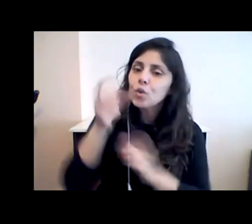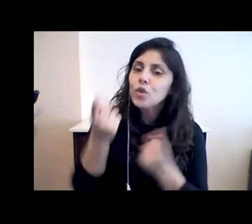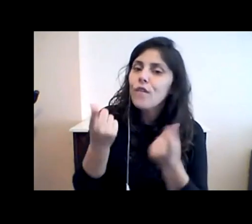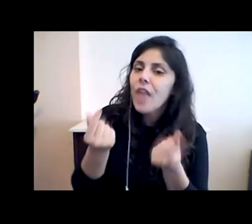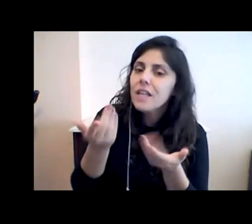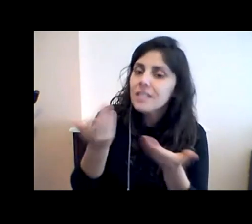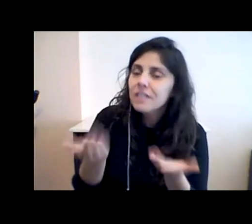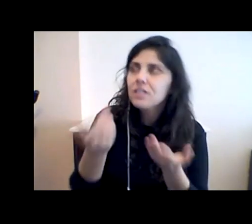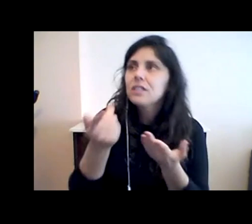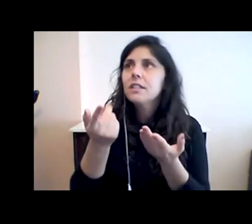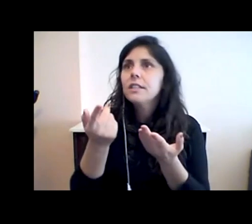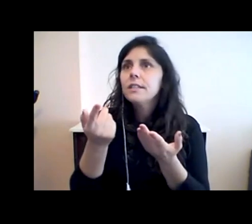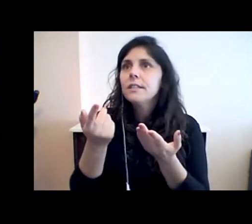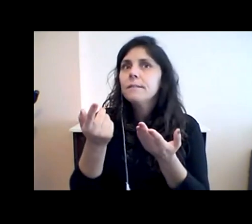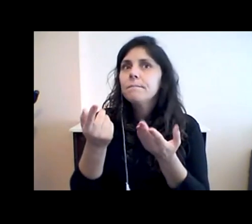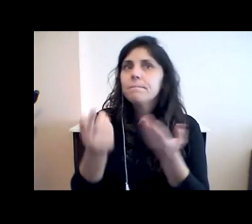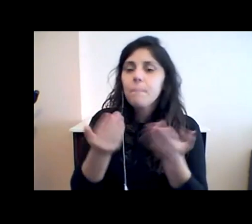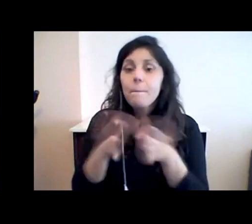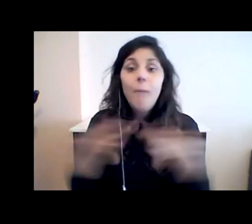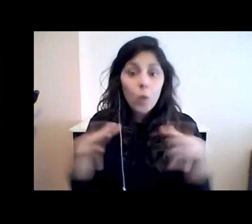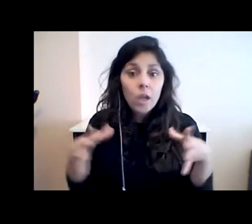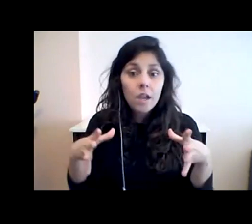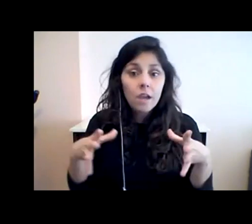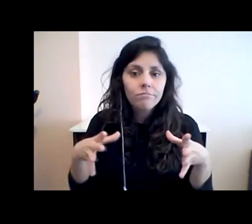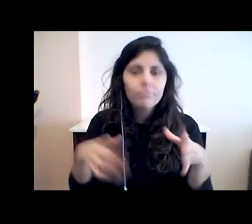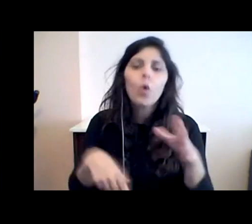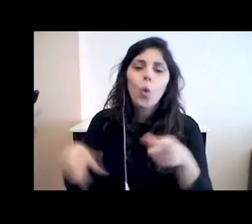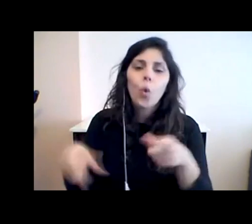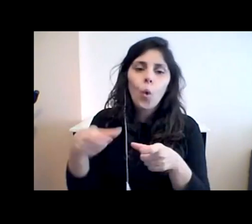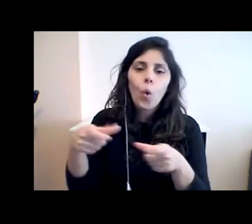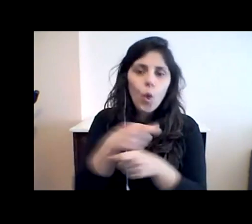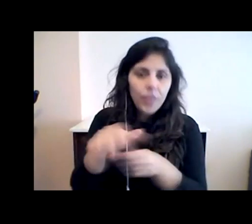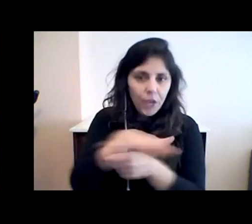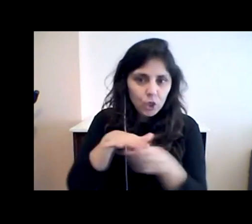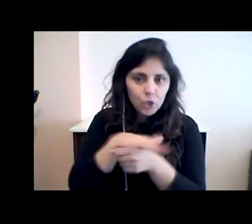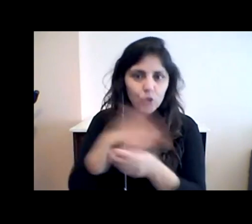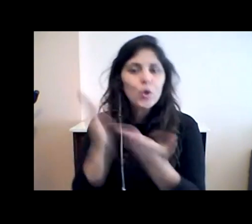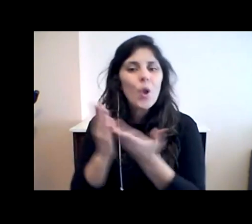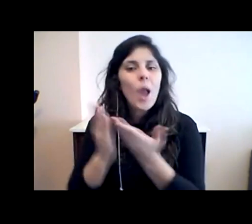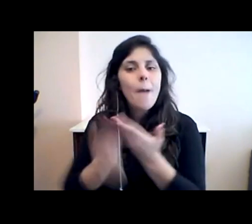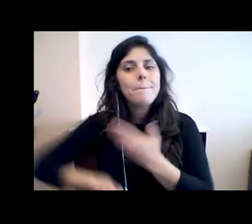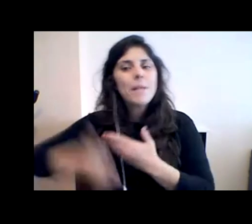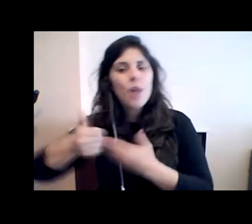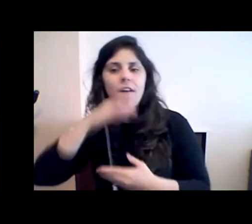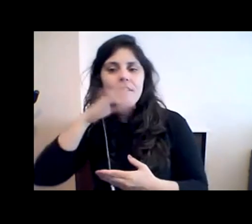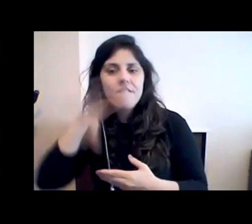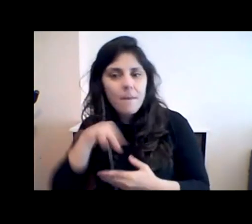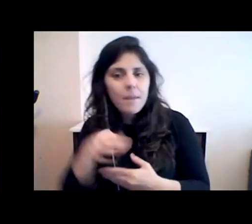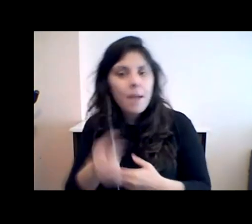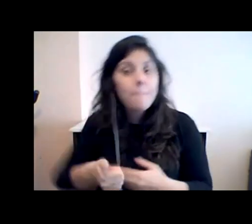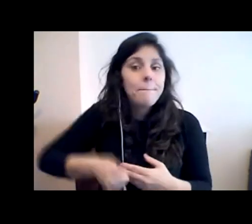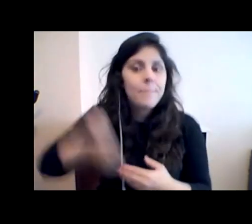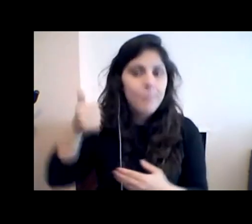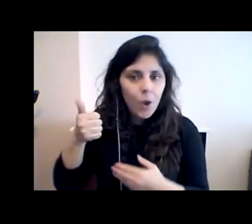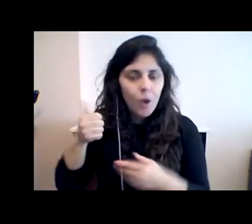que necessariamente, ou na maioria dos casos, um melhor contexto escolar e familiar associado a um conjunto